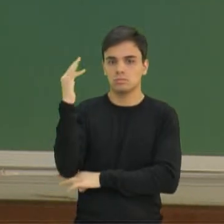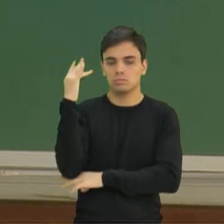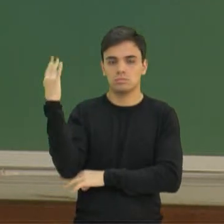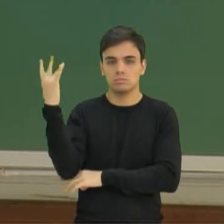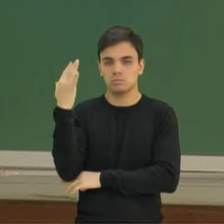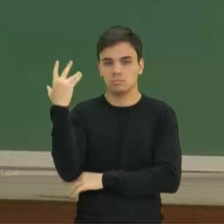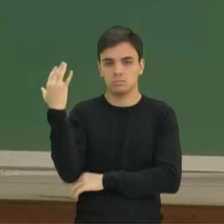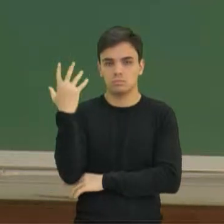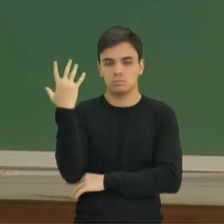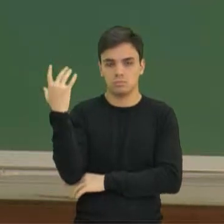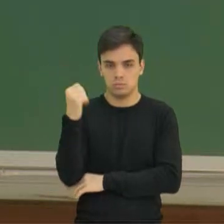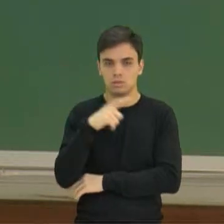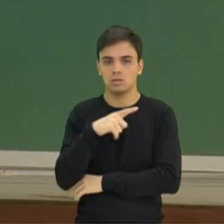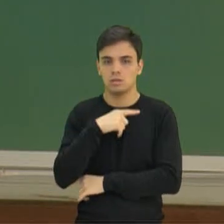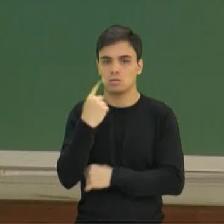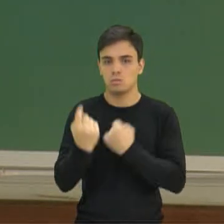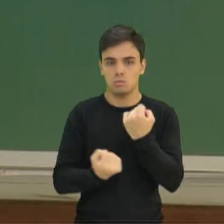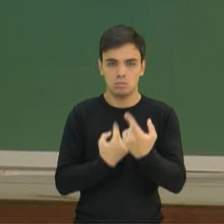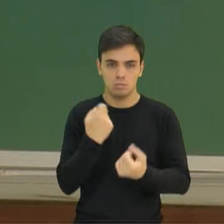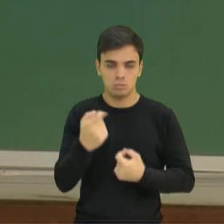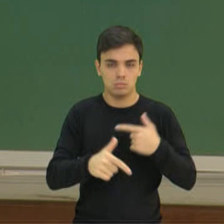assim, algumas atividades